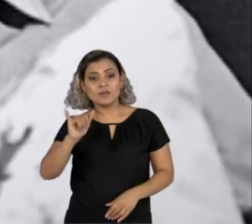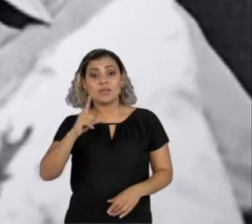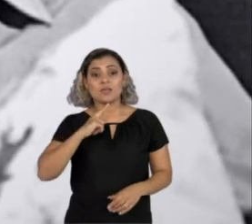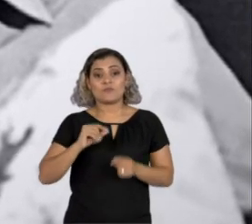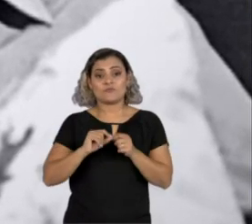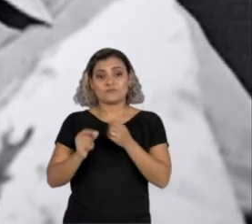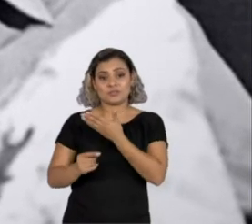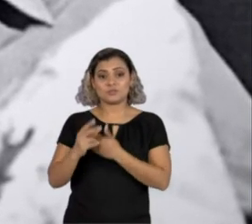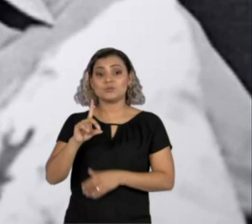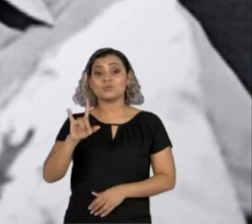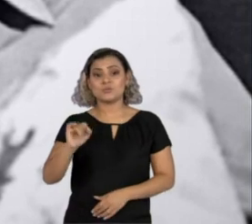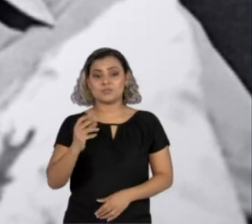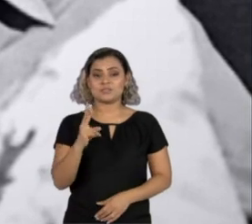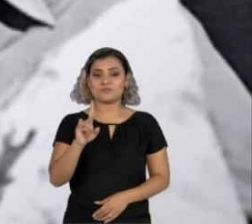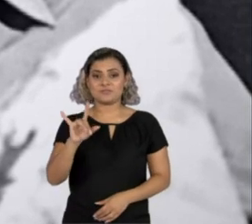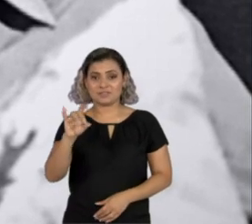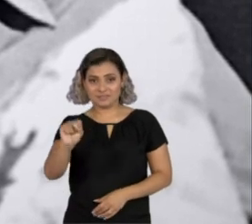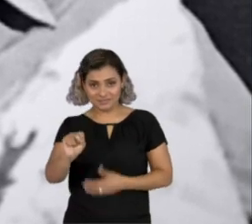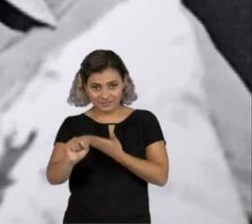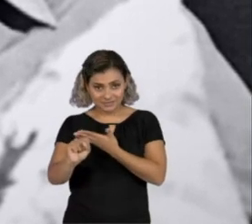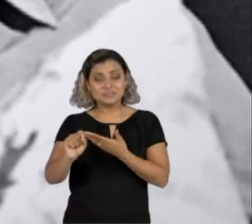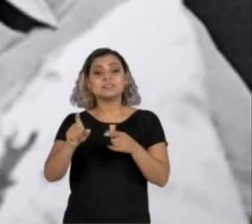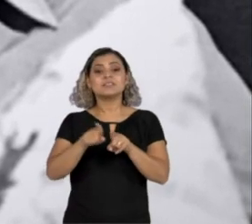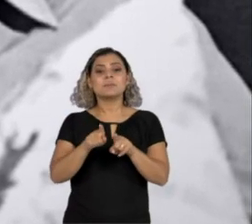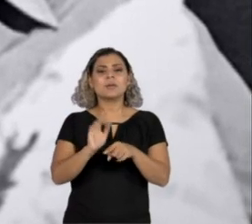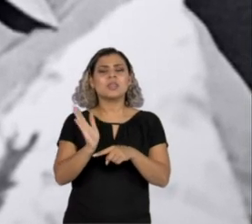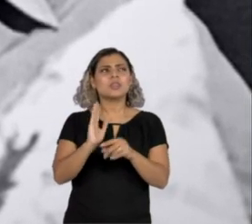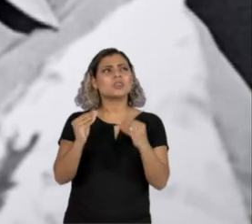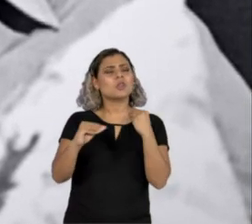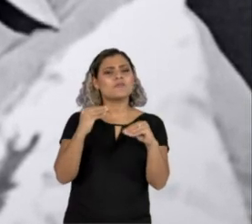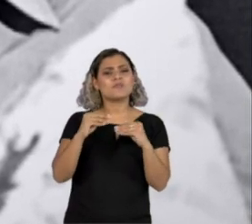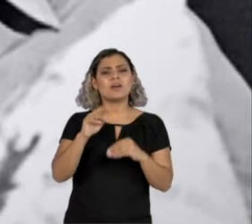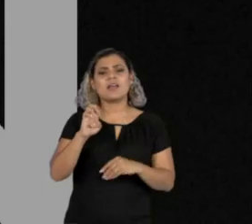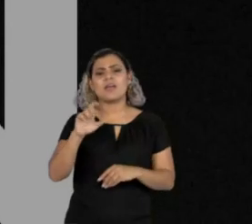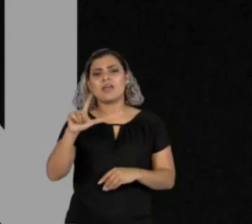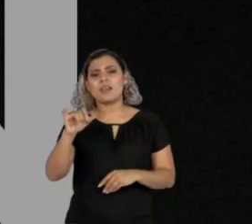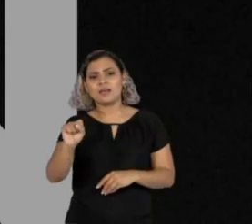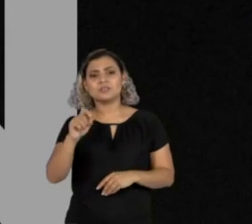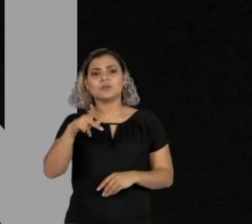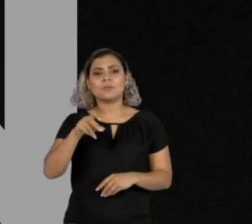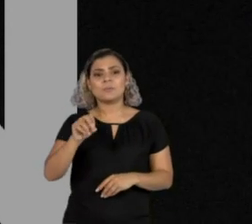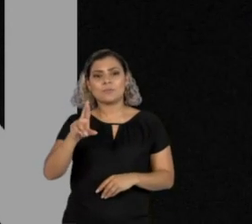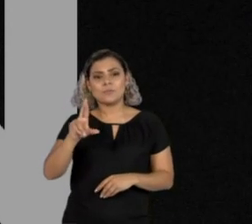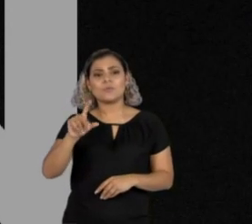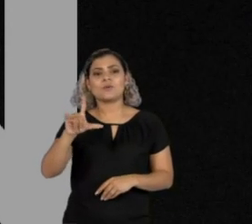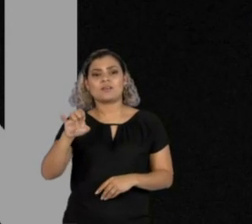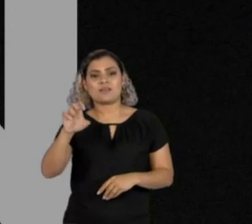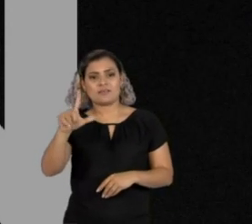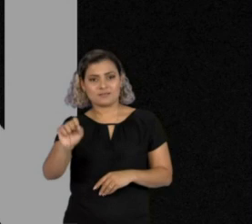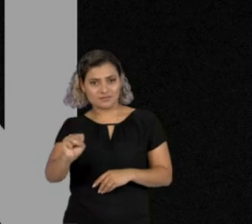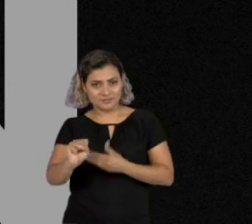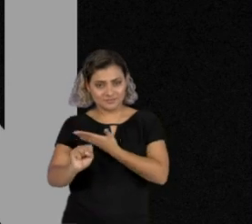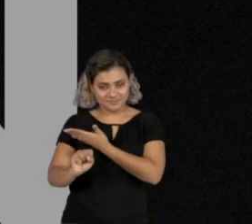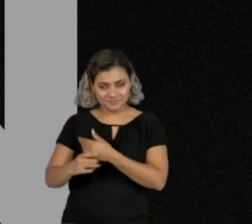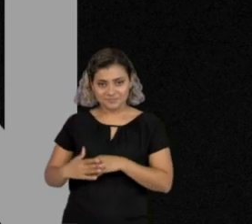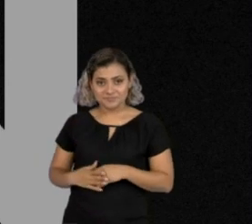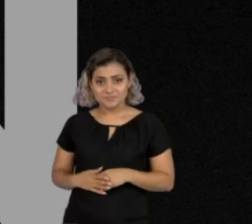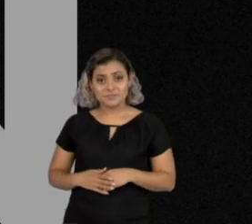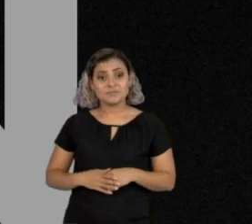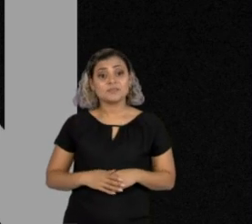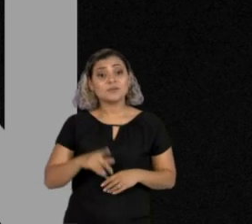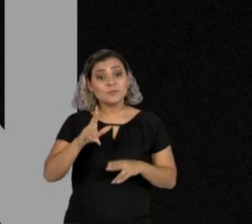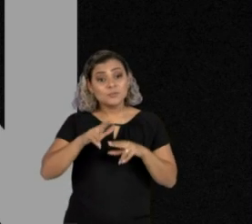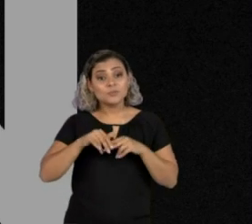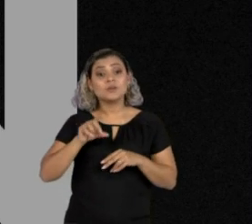Vidas, depois eu fiz, acho que uma novela que devia se chamar Elas por Elas, eu acho, que foi a segunda. E o Boni,